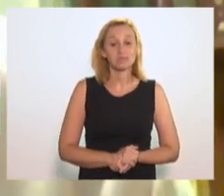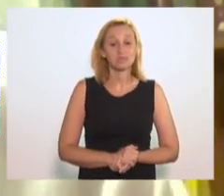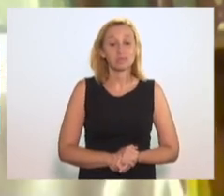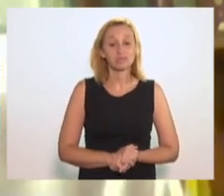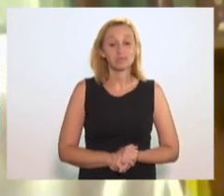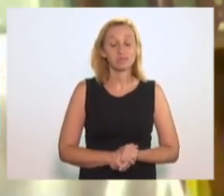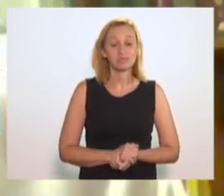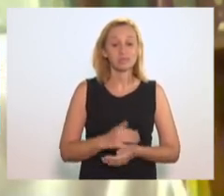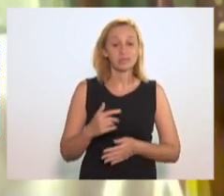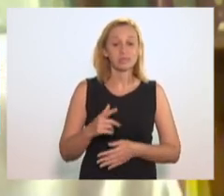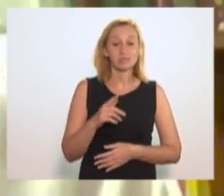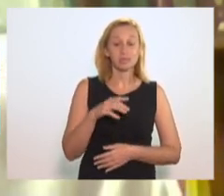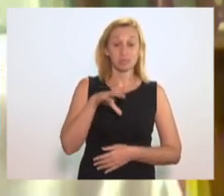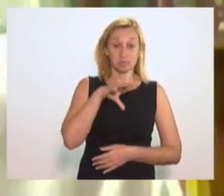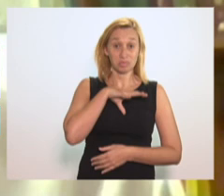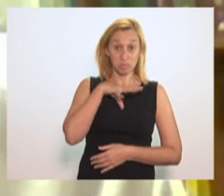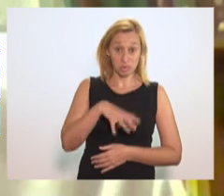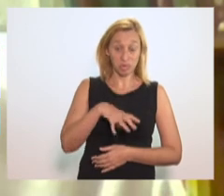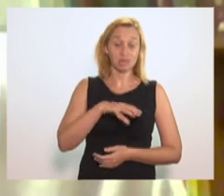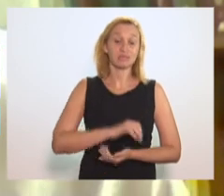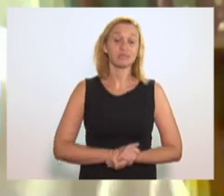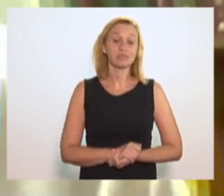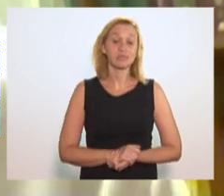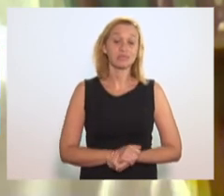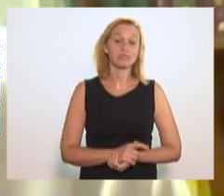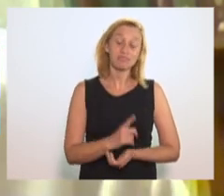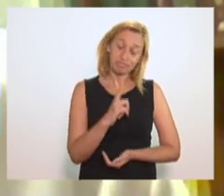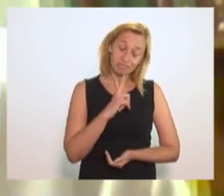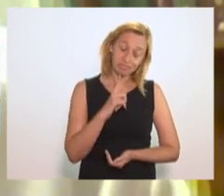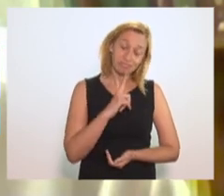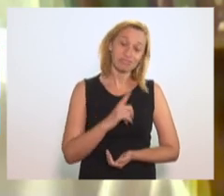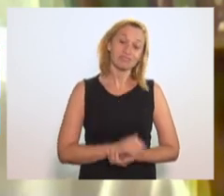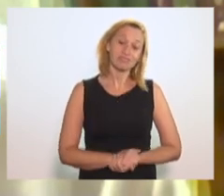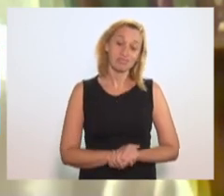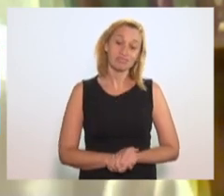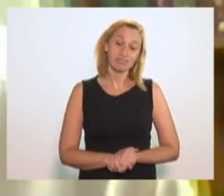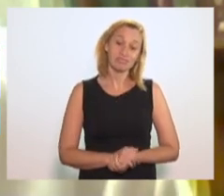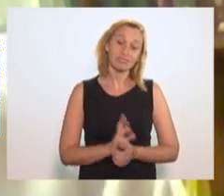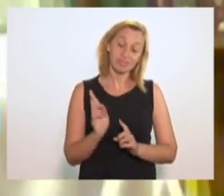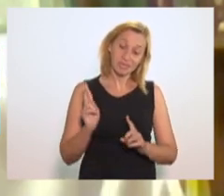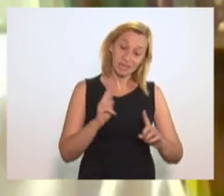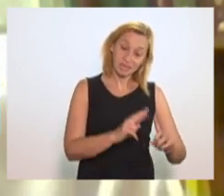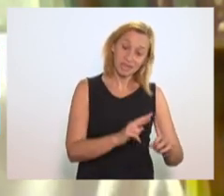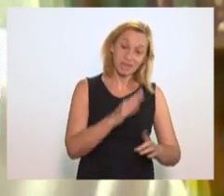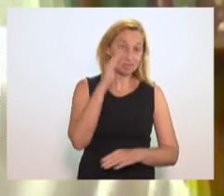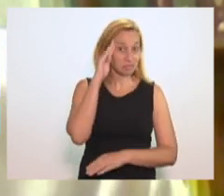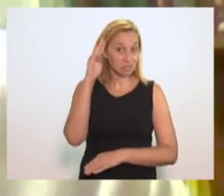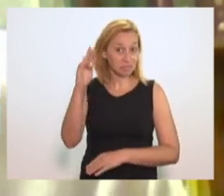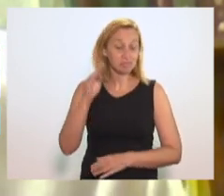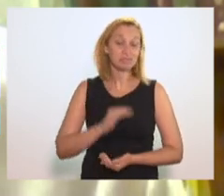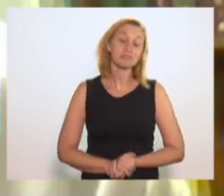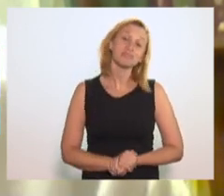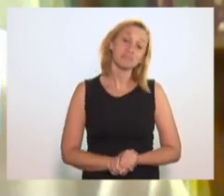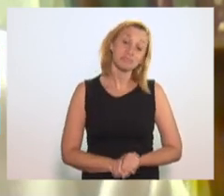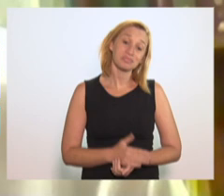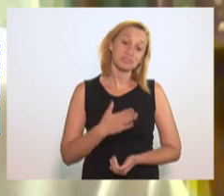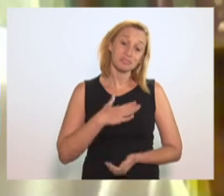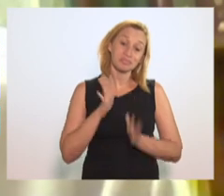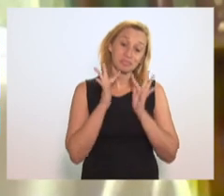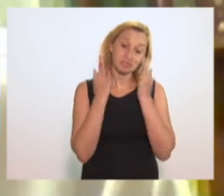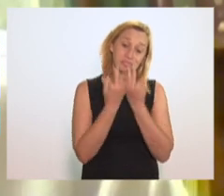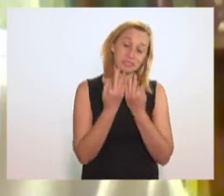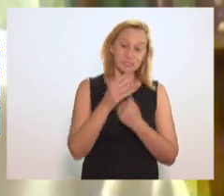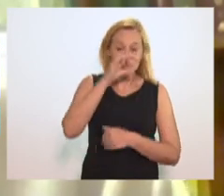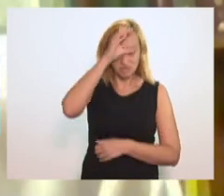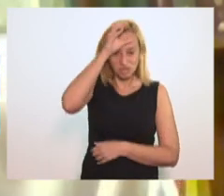descendente de portugueses e tenho como referência principal na minha família meu